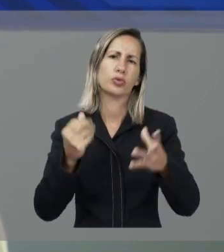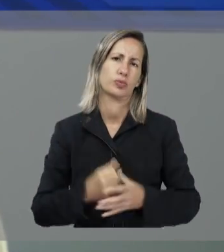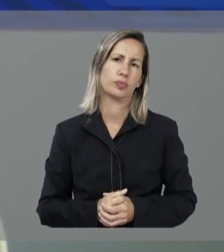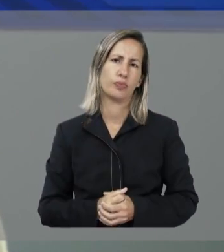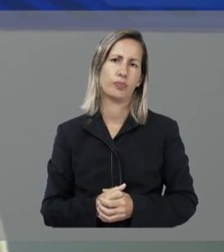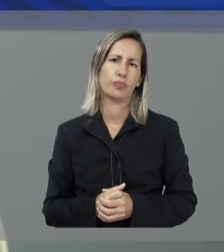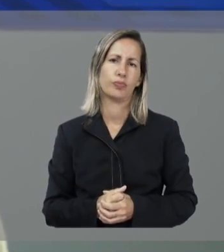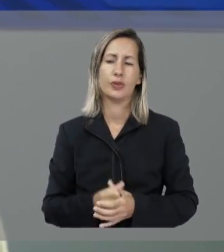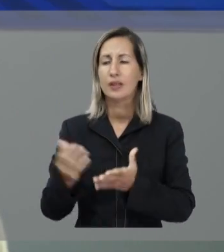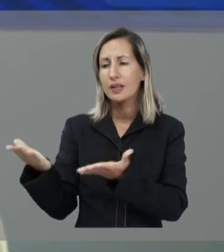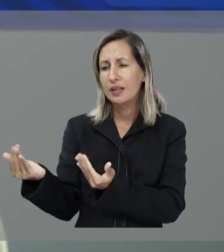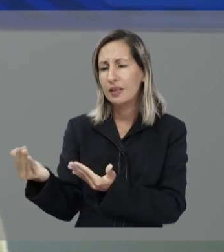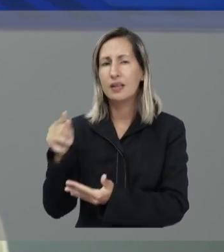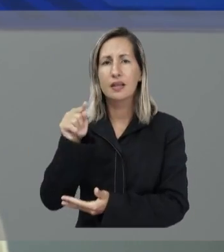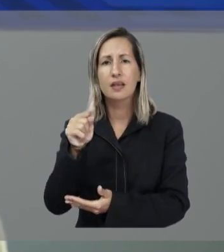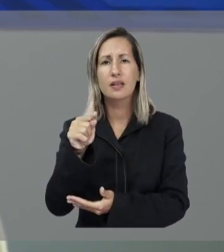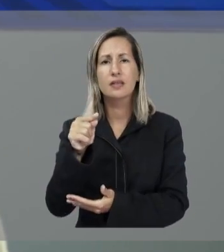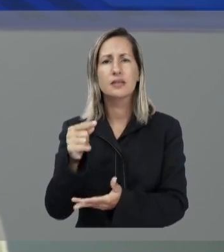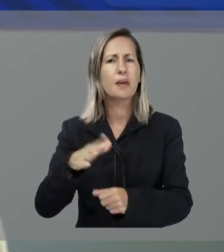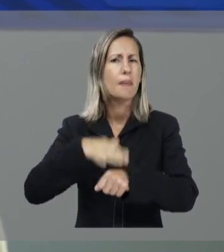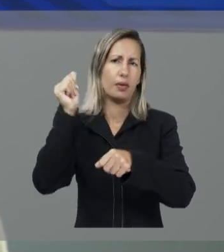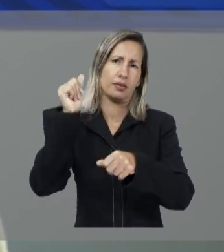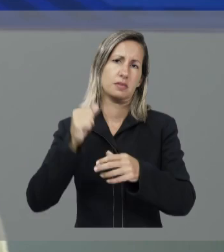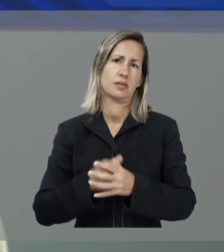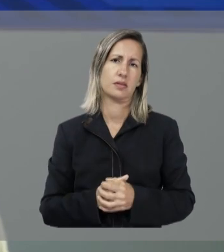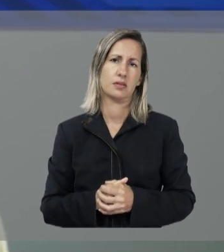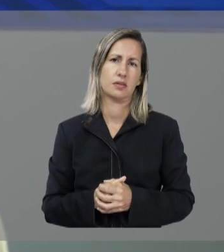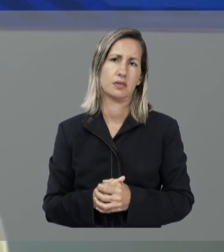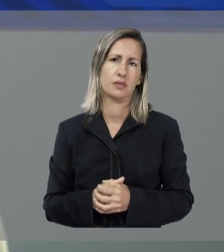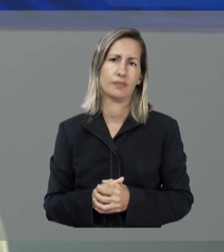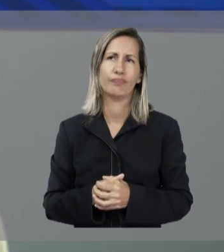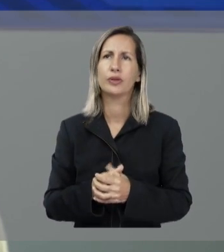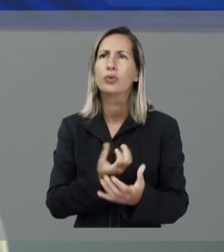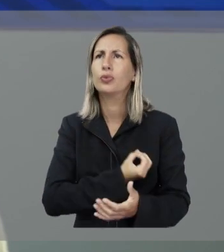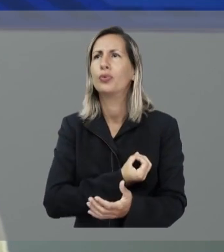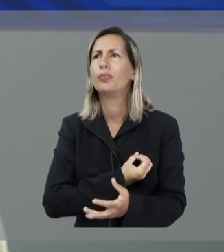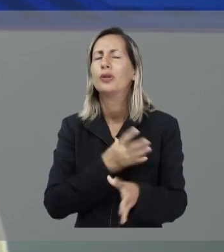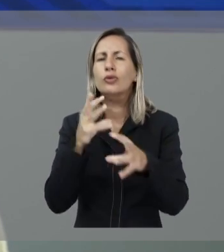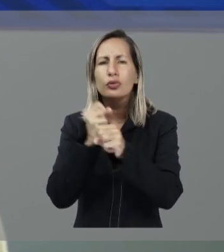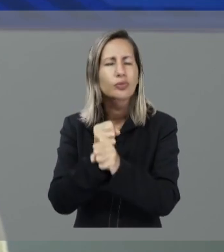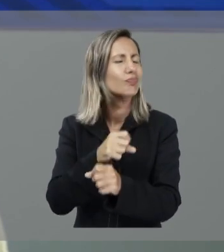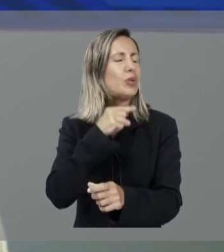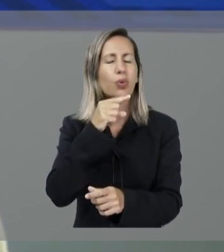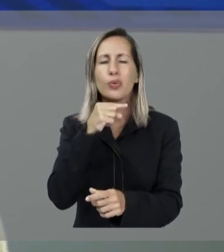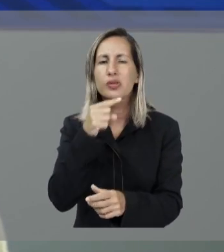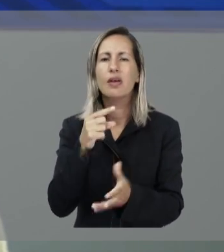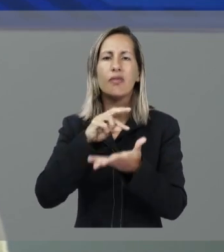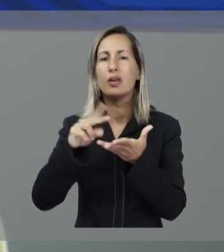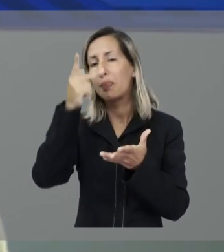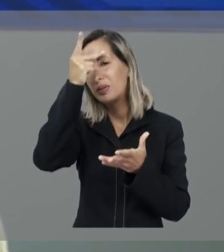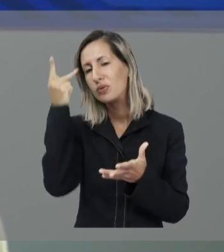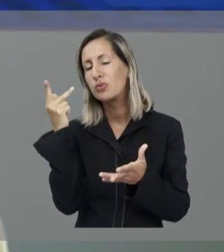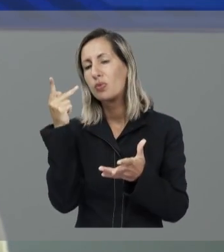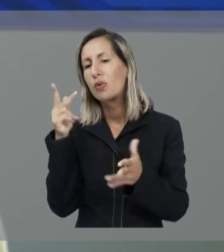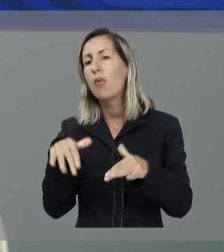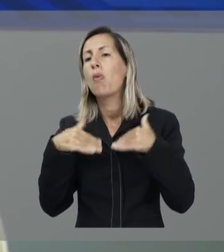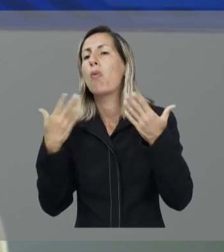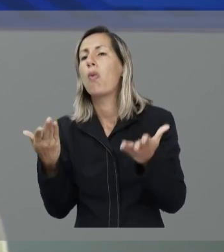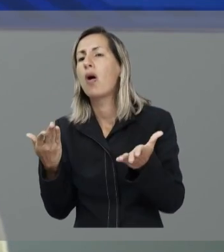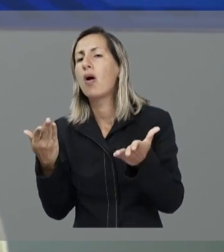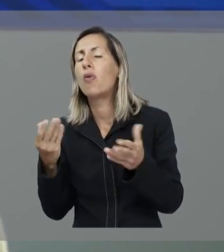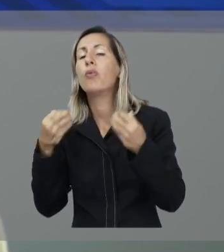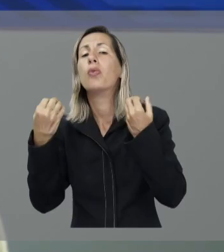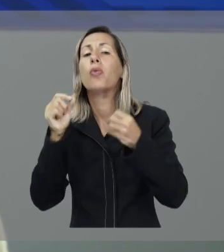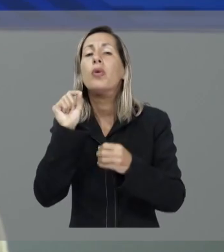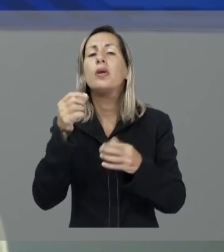A quantidade de crianças a serem adotadas é mais ainda, e a gente não fecha essa conta, né? Muitas vezes as pessoas não sabem quais são os trâmites para se